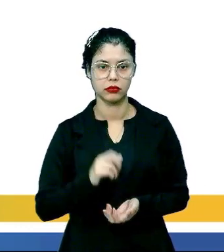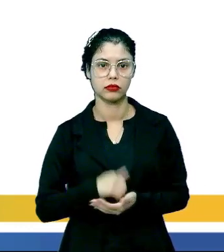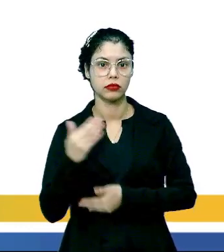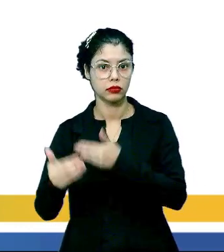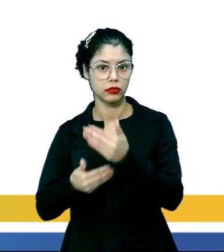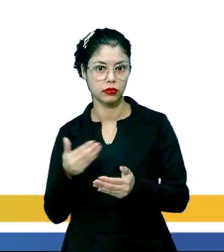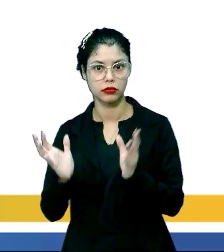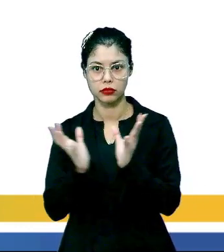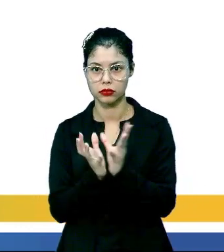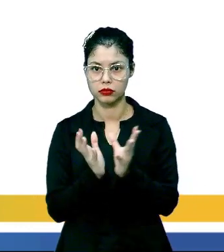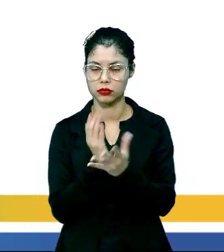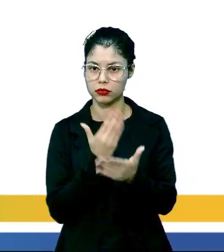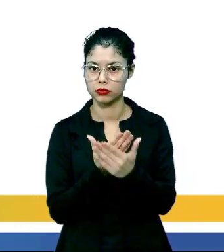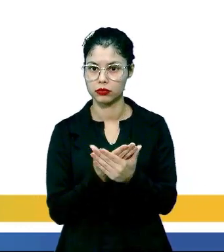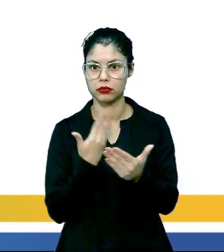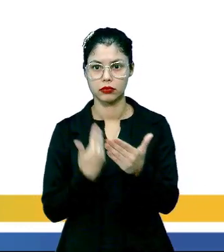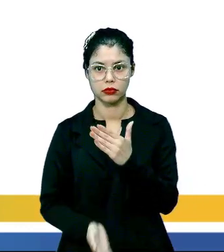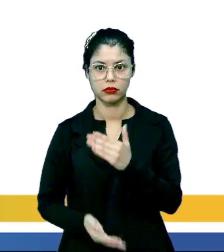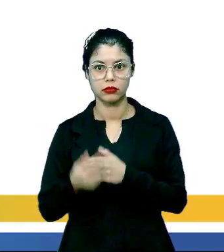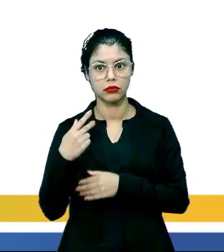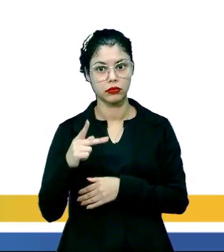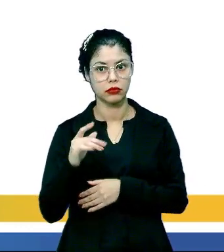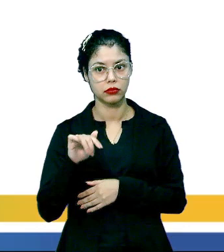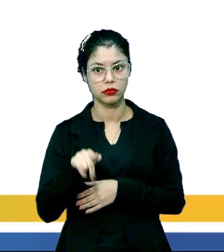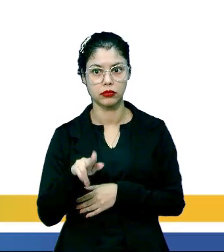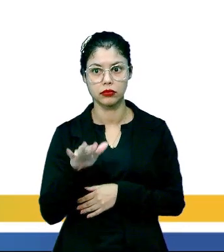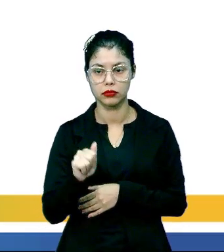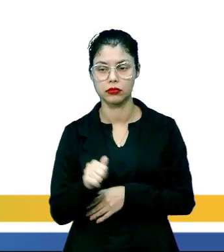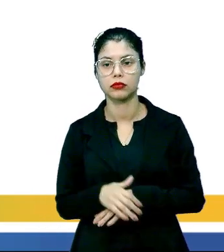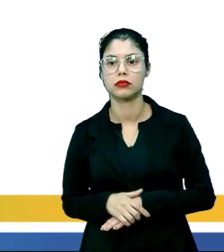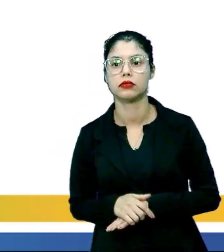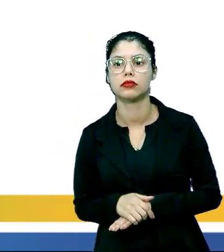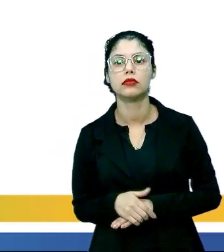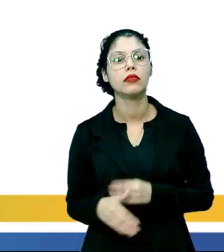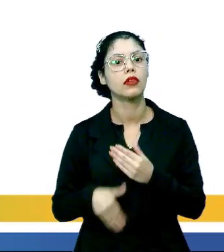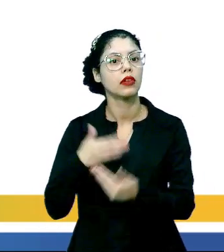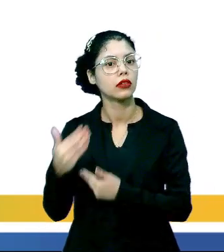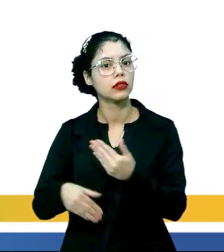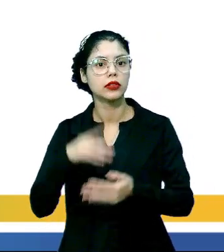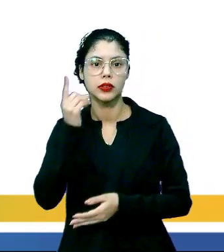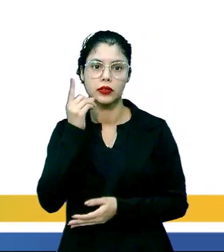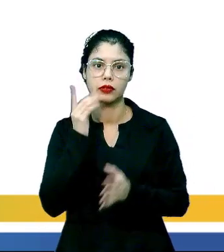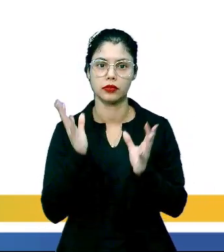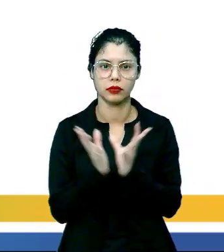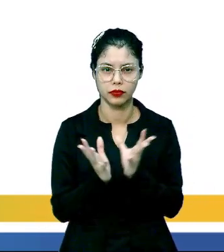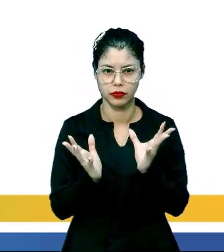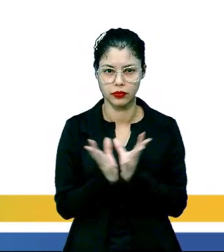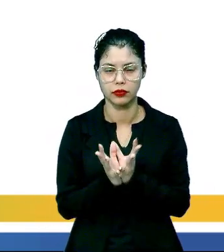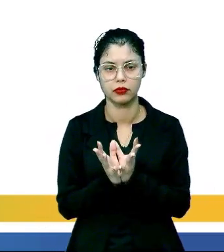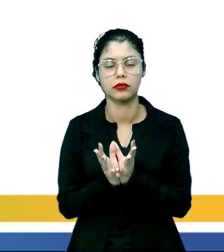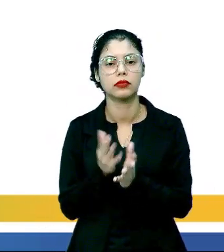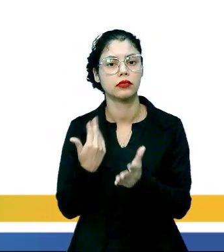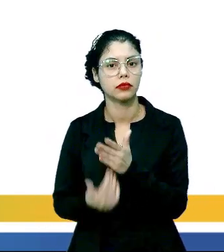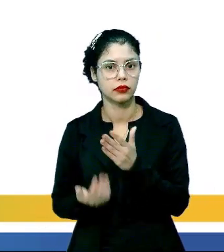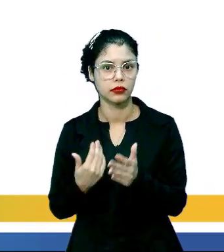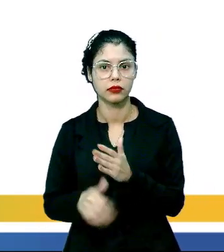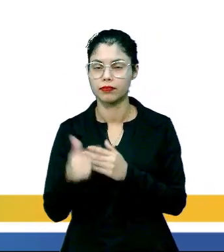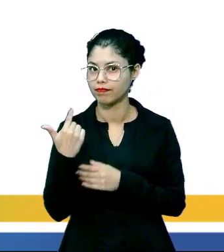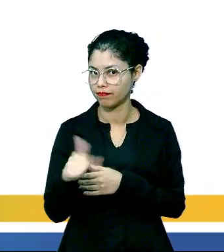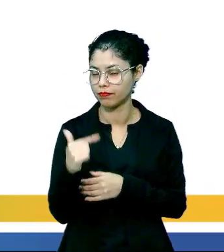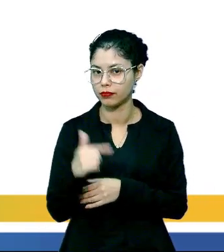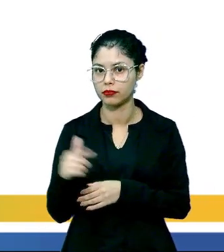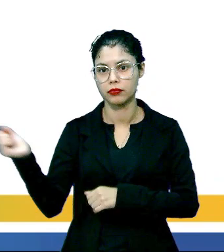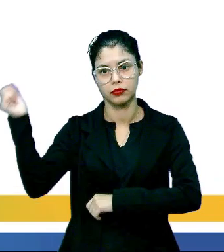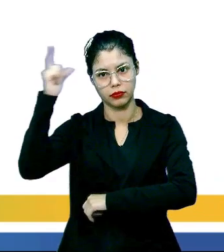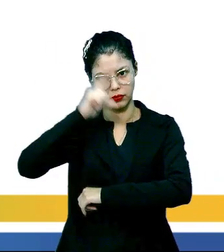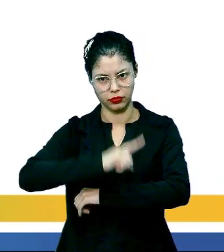expedição, um grupo de estudantes perdeu-se de seu guia. Ao longo do dia em que esse grupo estava